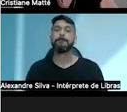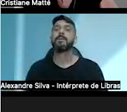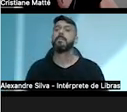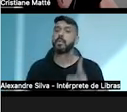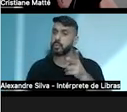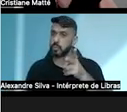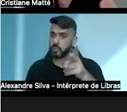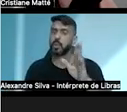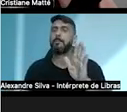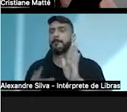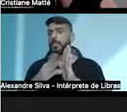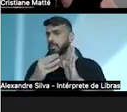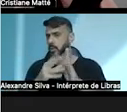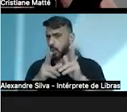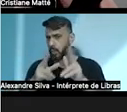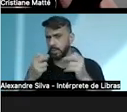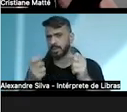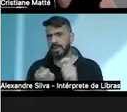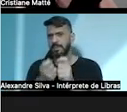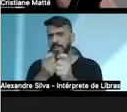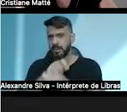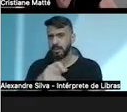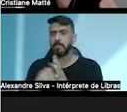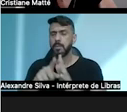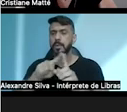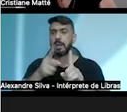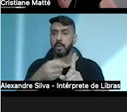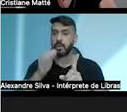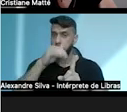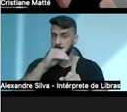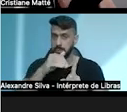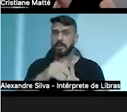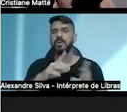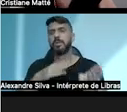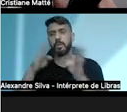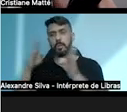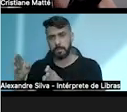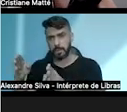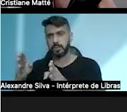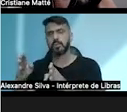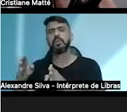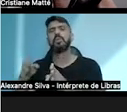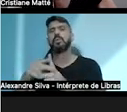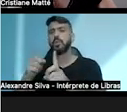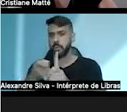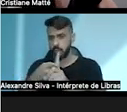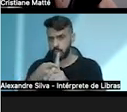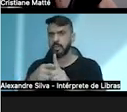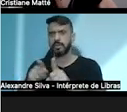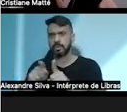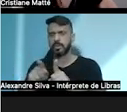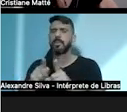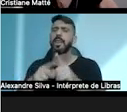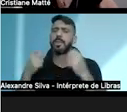mesmo modelo de exercício, a adaptação pré-natal, e depois a gente fez, então, um período gestacional também de